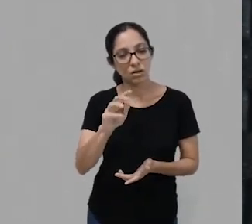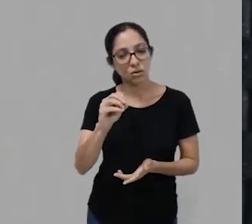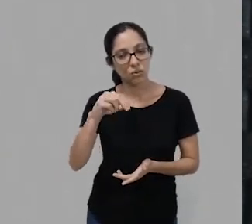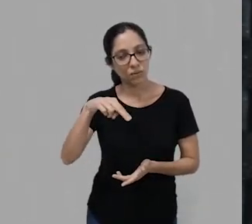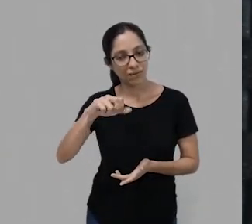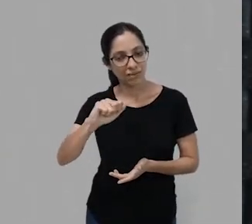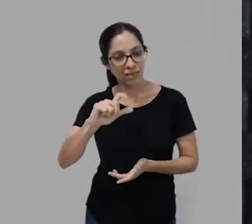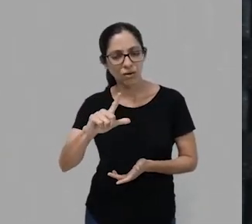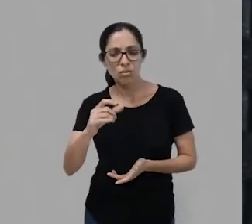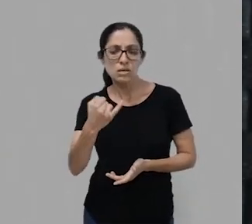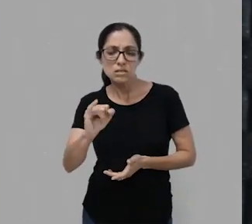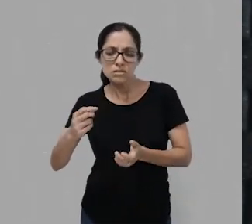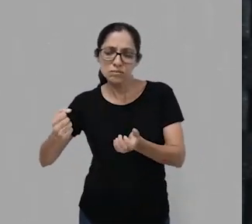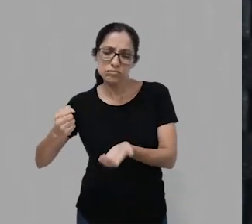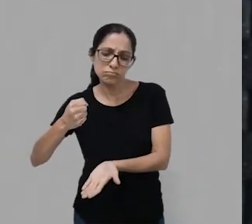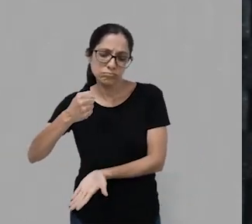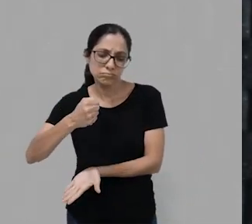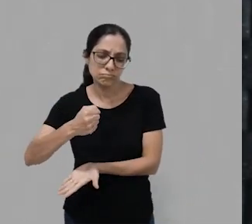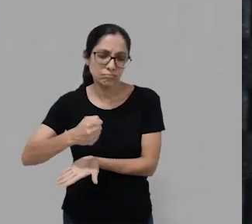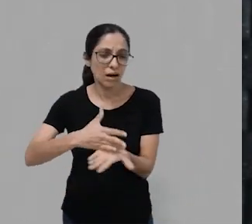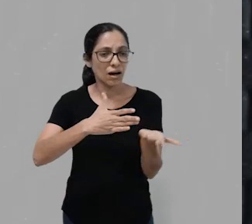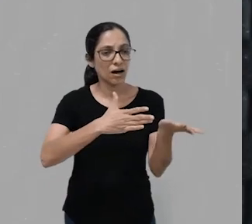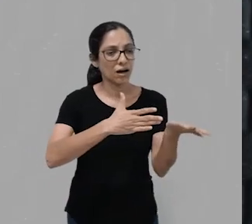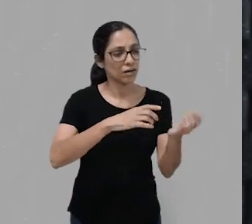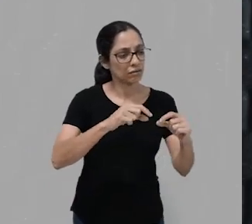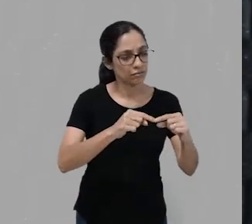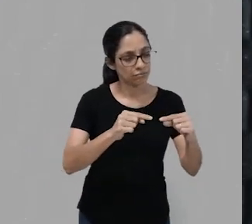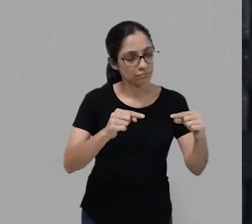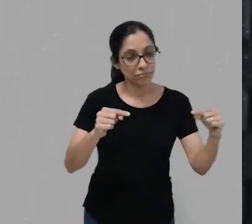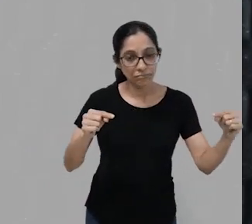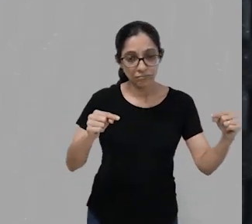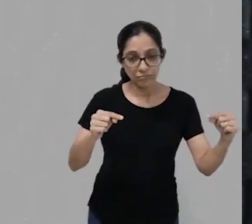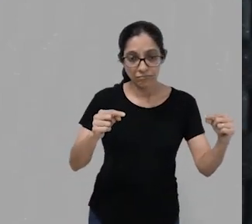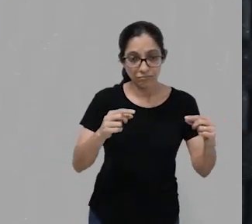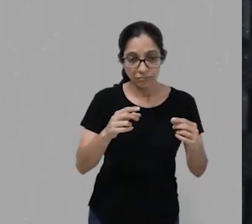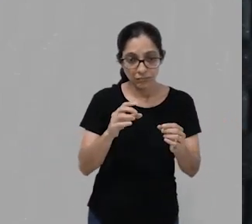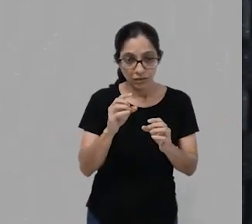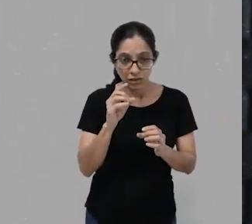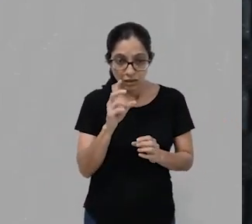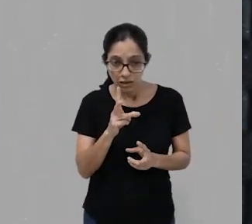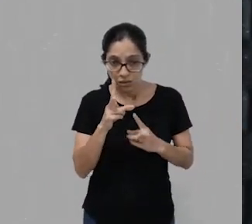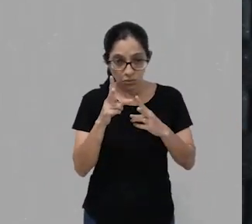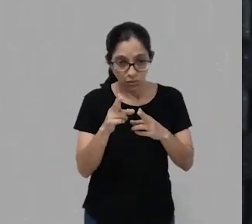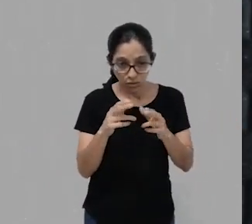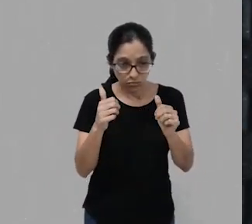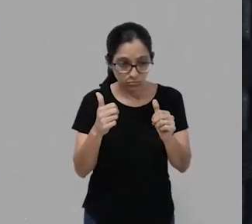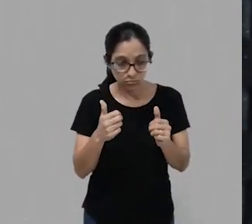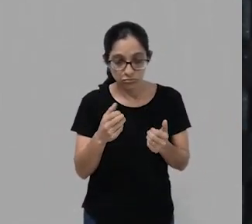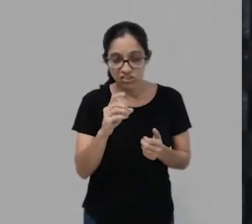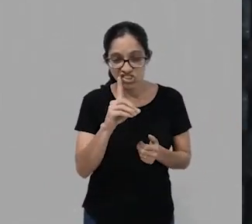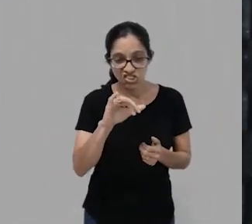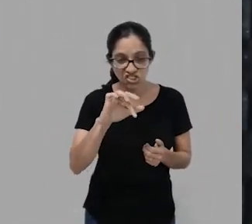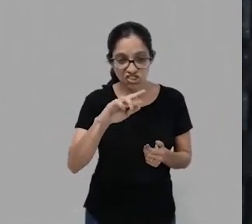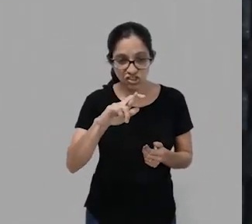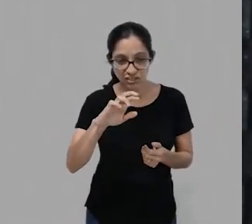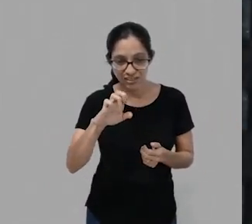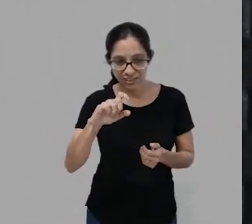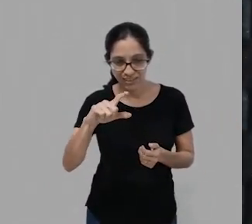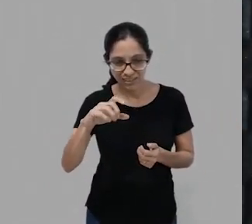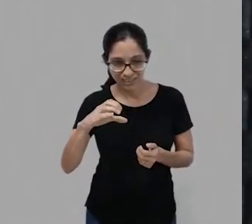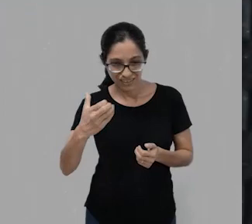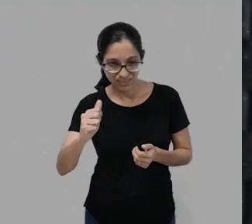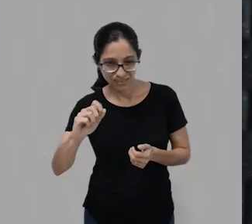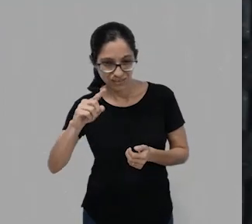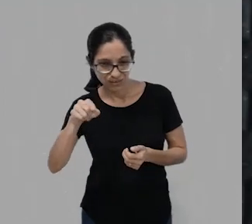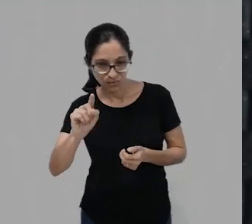na mesma direção, o que acontece? Eu vou estar errando. Mas se o atleta da equipe adversária rebater